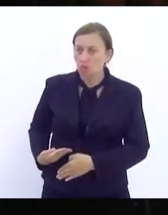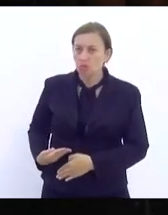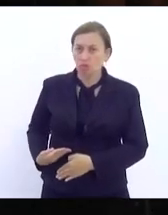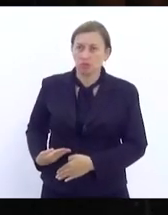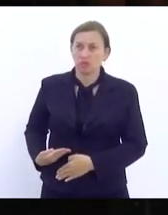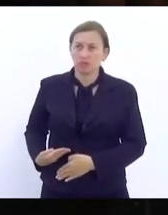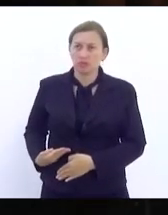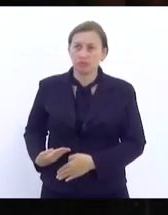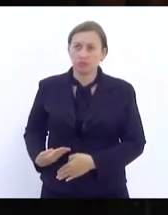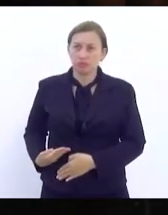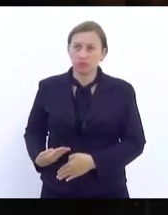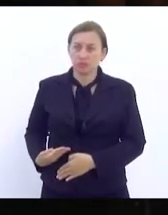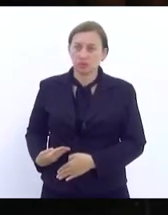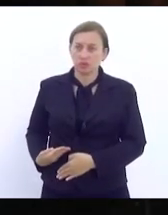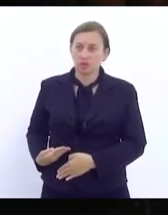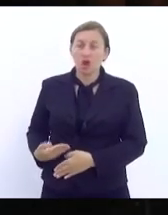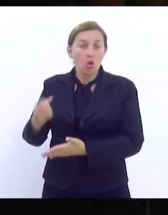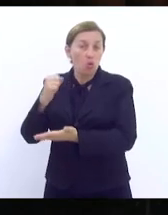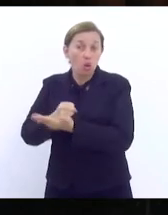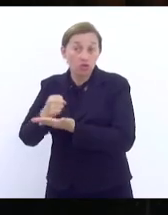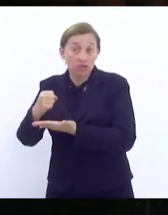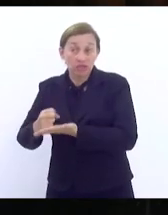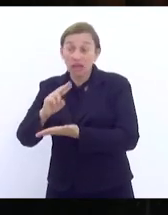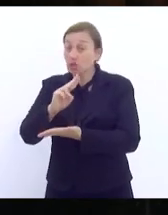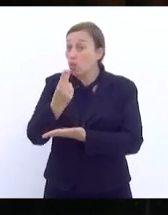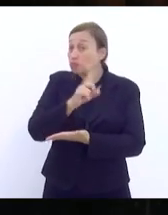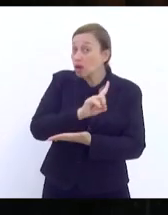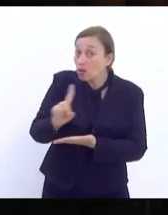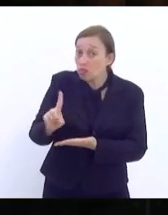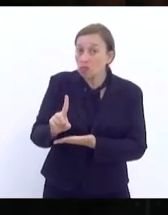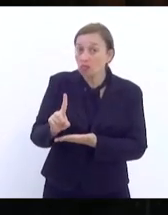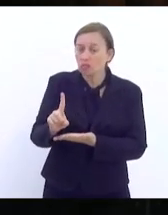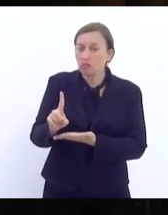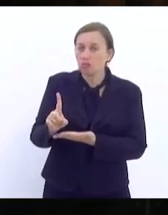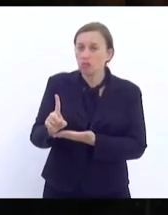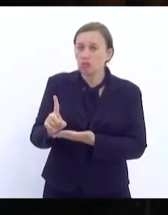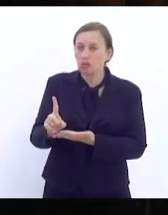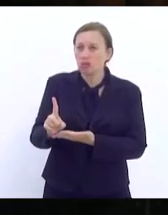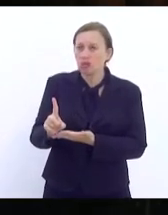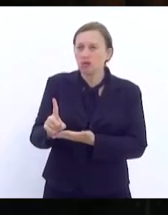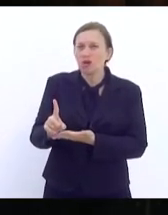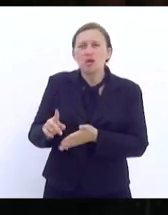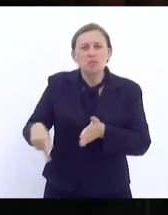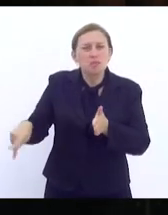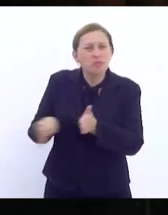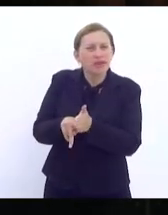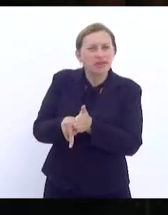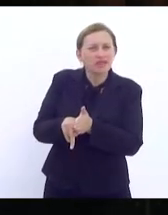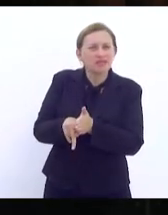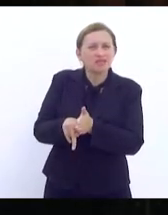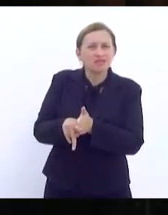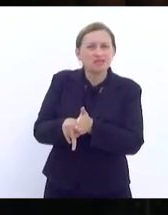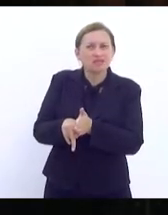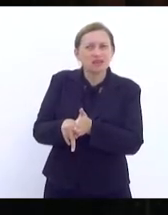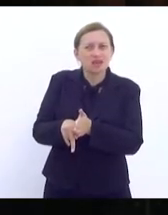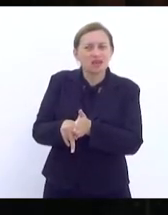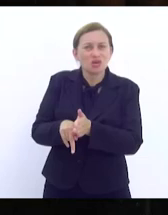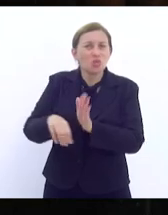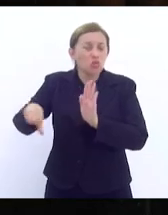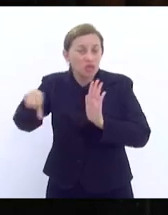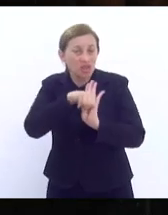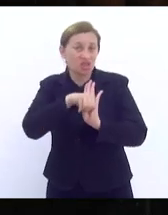eles efetivos contratados temporários fazerem parte de um esquema criminoso